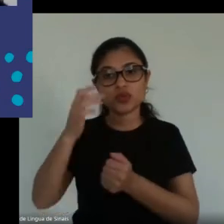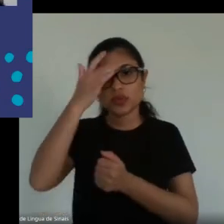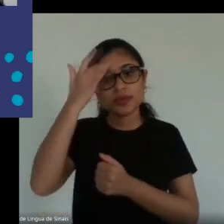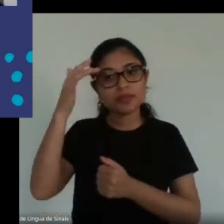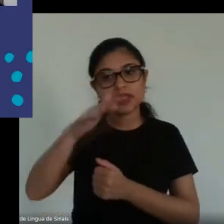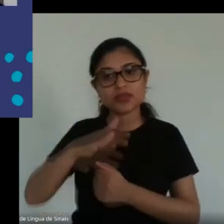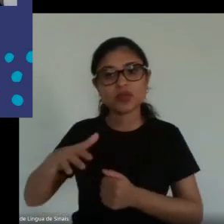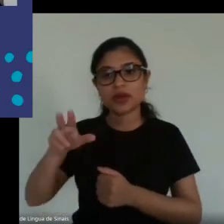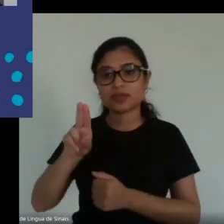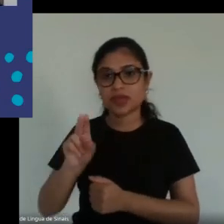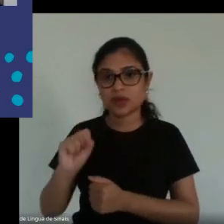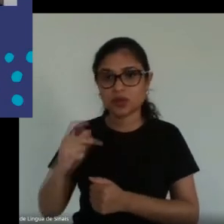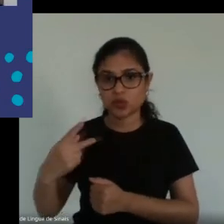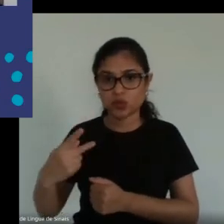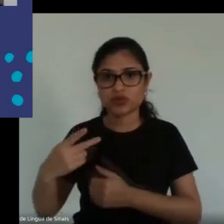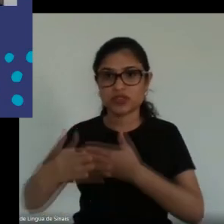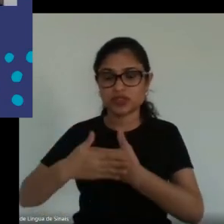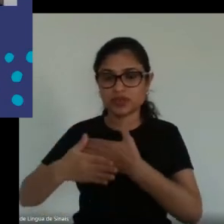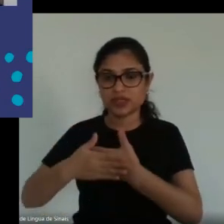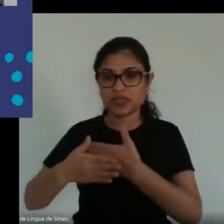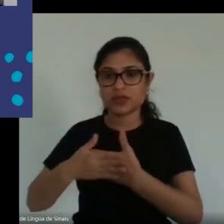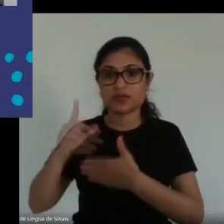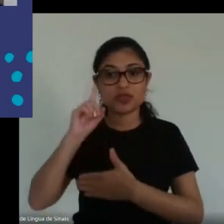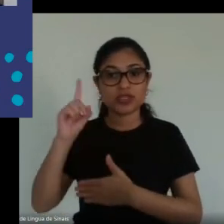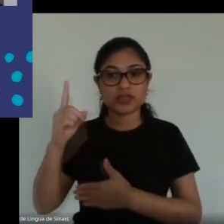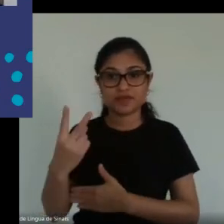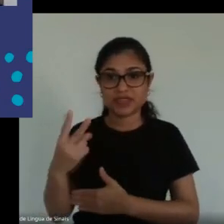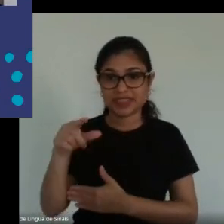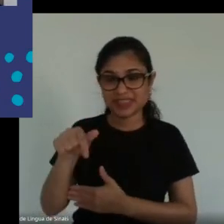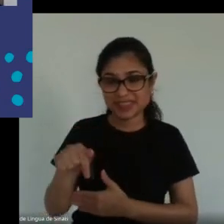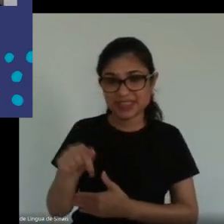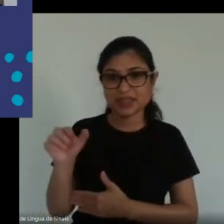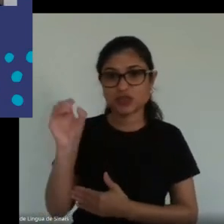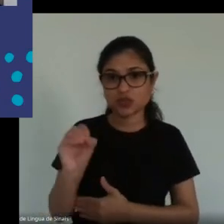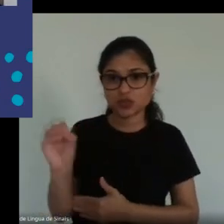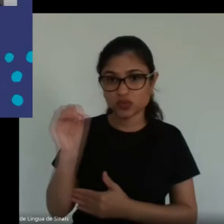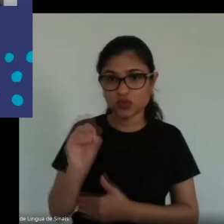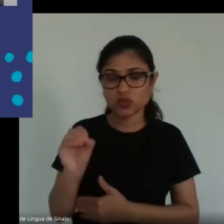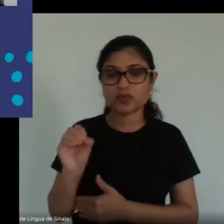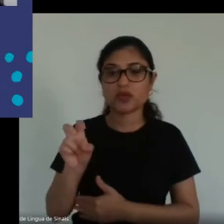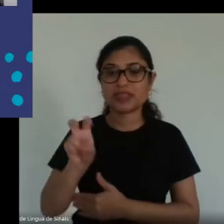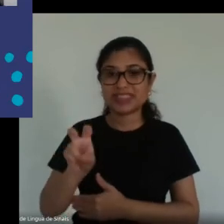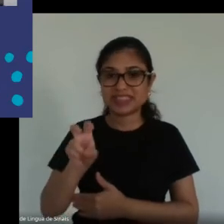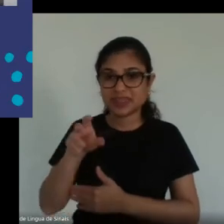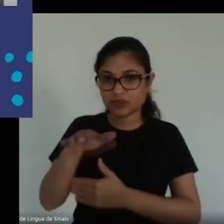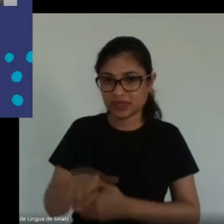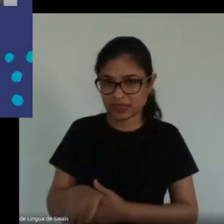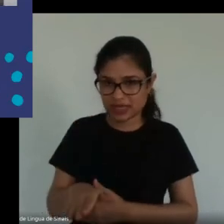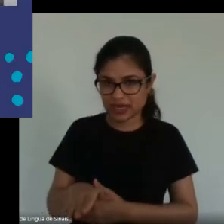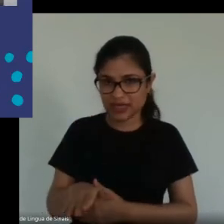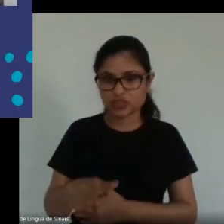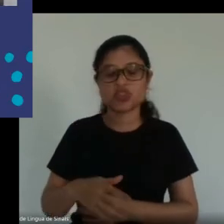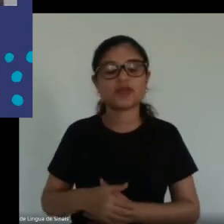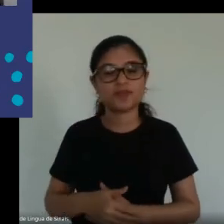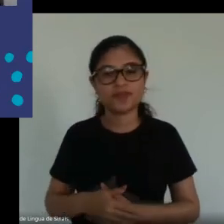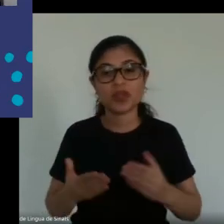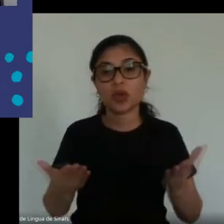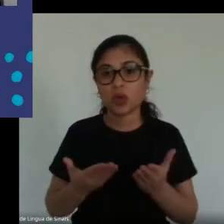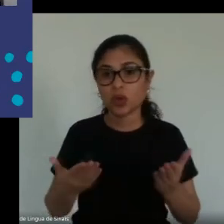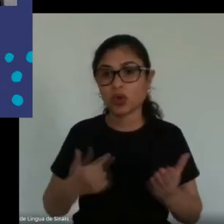USP, de Ribeirão Preto, dia 27 de outubro, às 17 horas. Hoje eu tive com